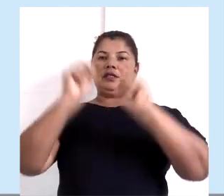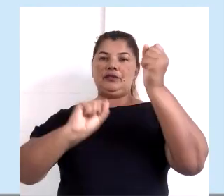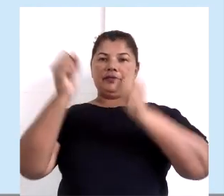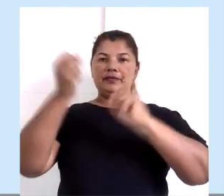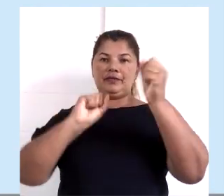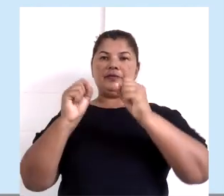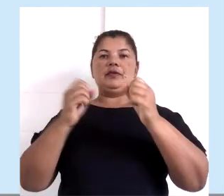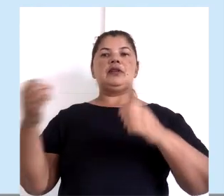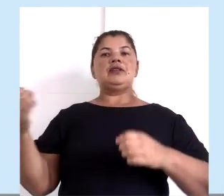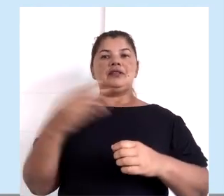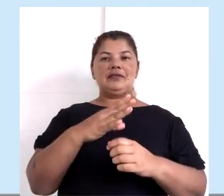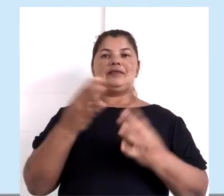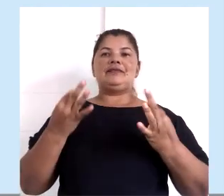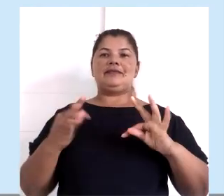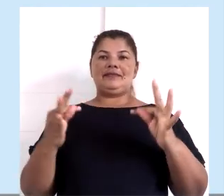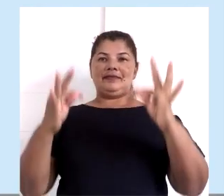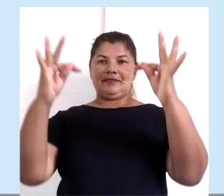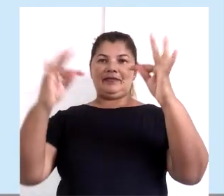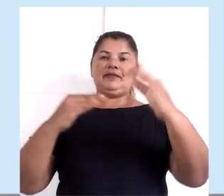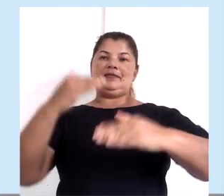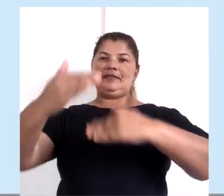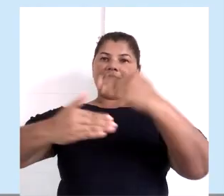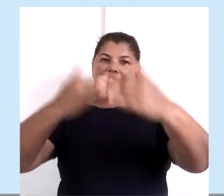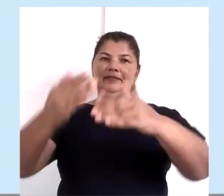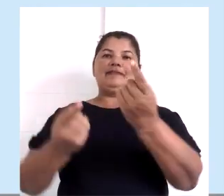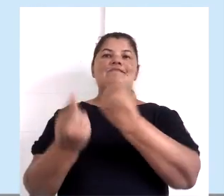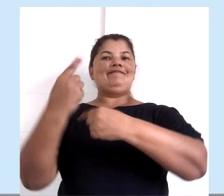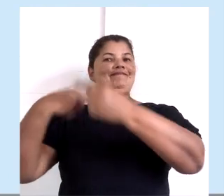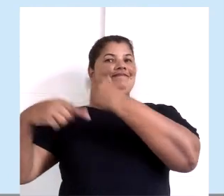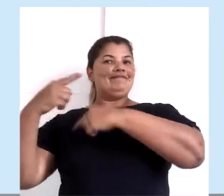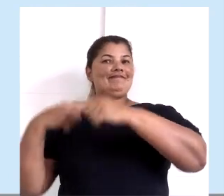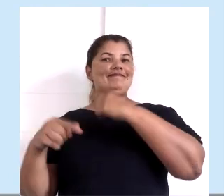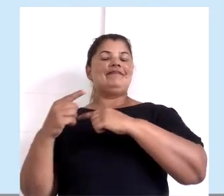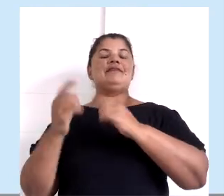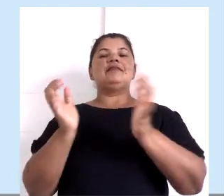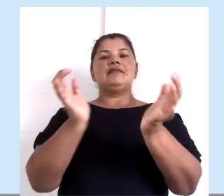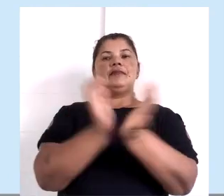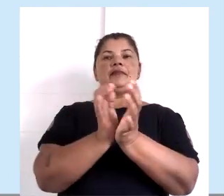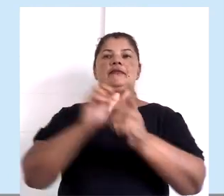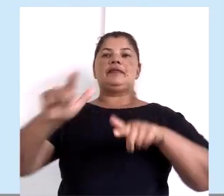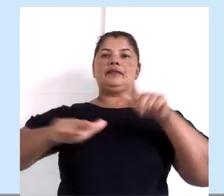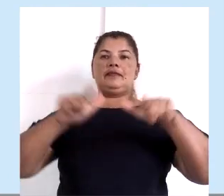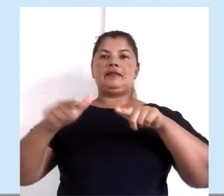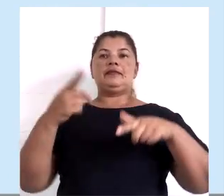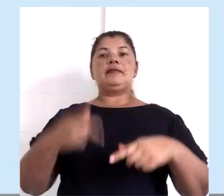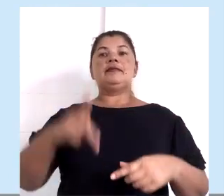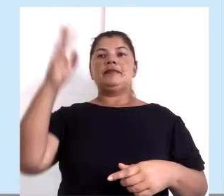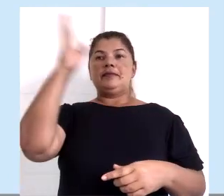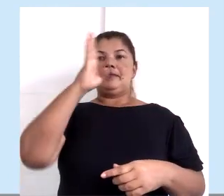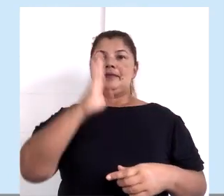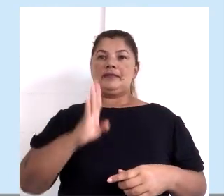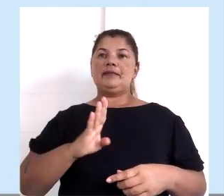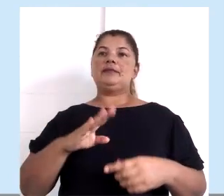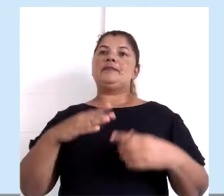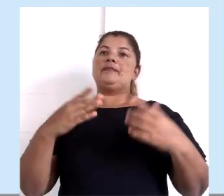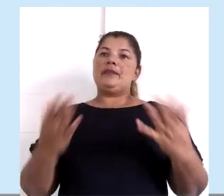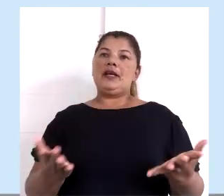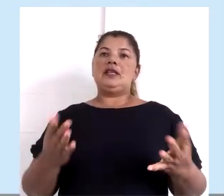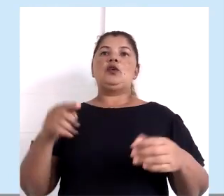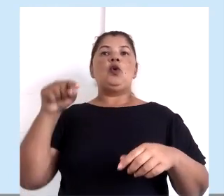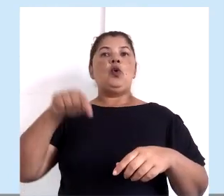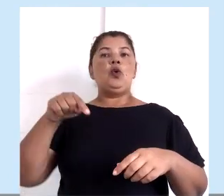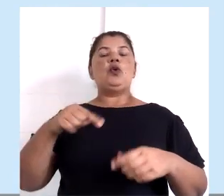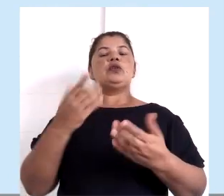industrialização, inovação tecnológica, avanços e retrocessos no mundo para a classe dos trabalhadores aqui no Brasil, tá? Mas na aula de hoje